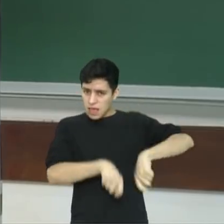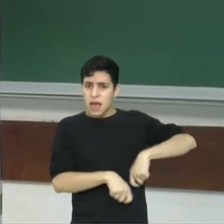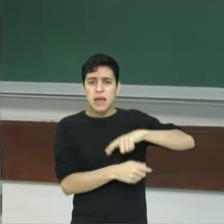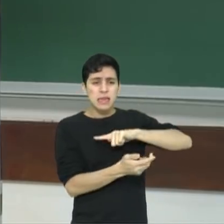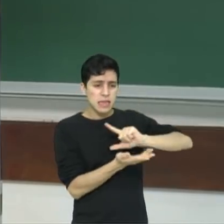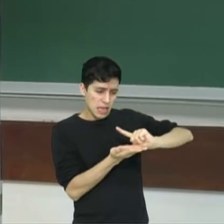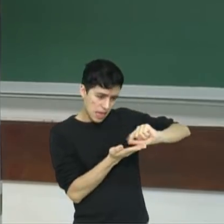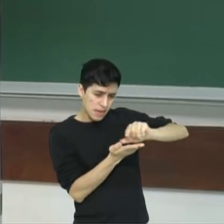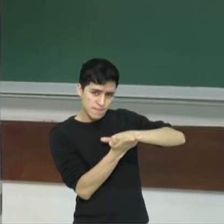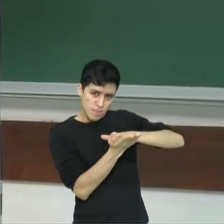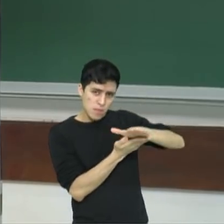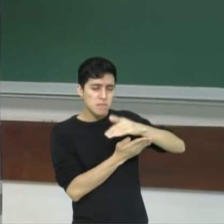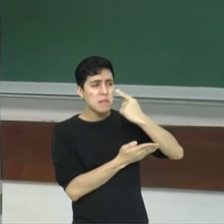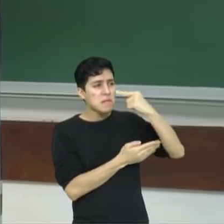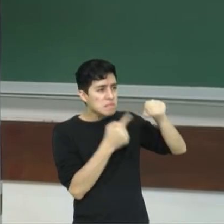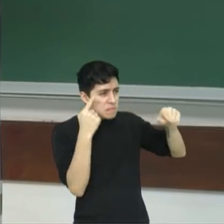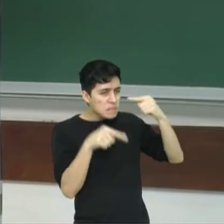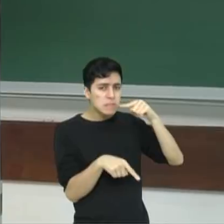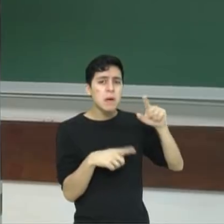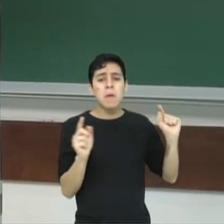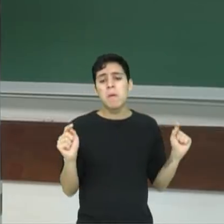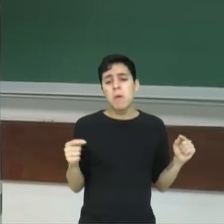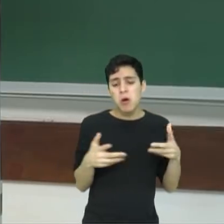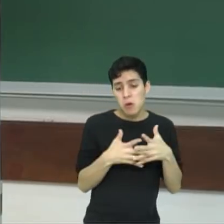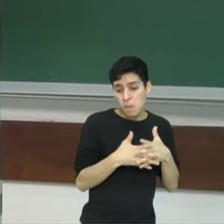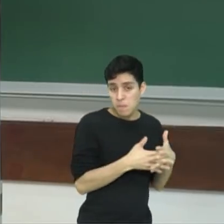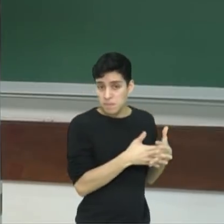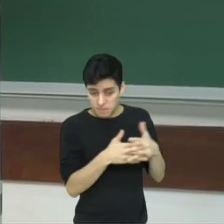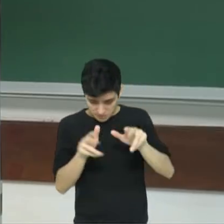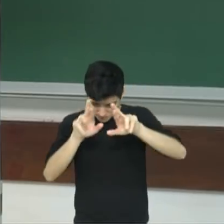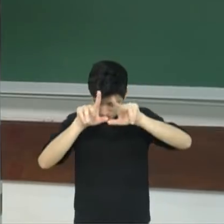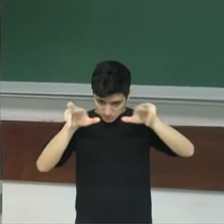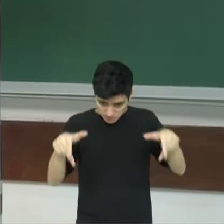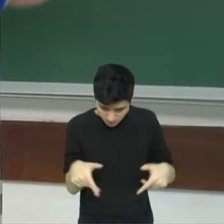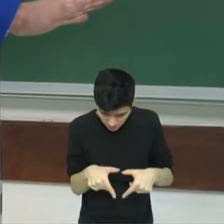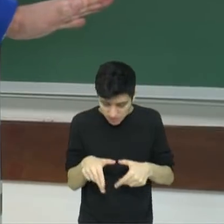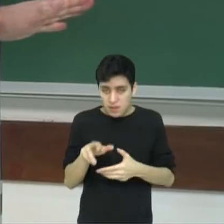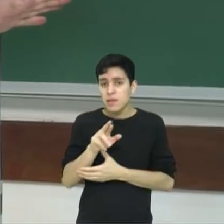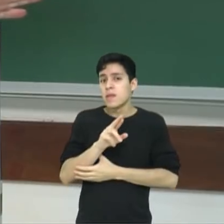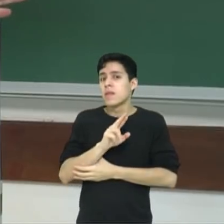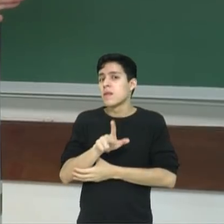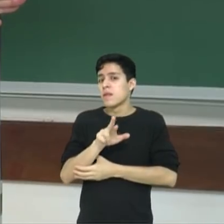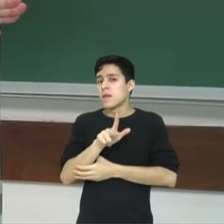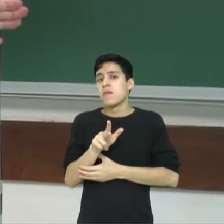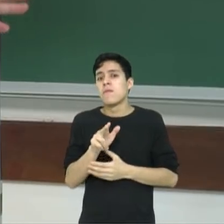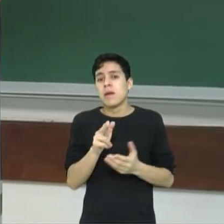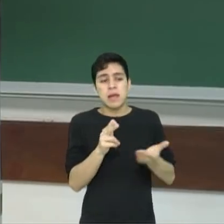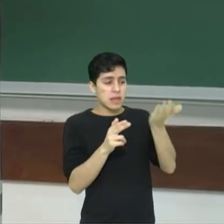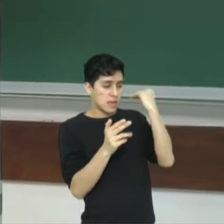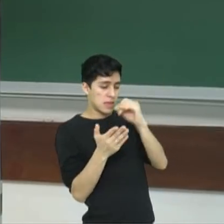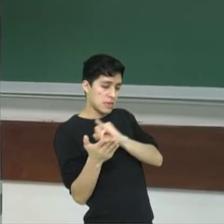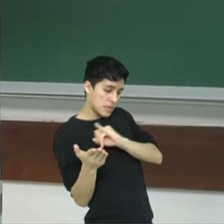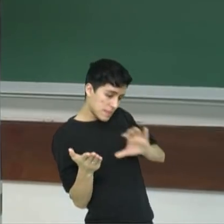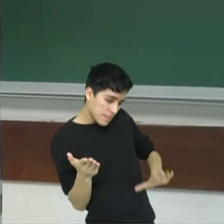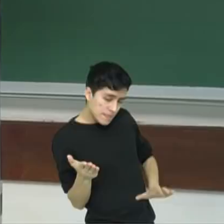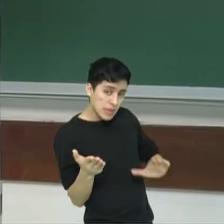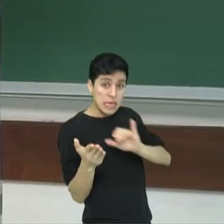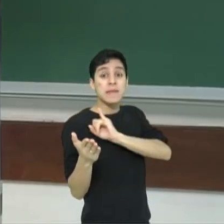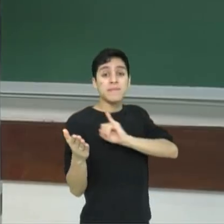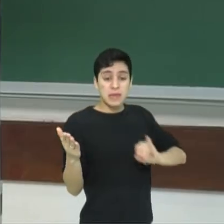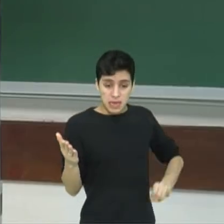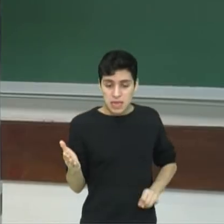falando que esses conflitos étnicos não são de origem imperialista. Na verdade,